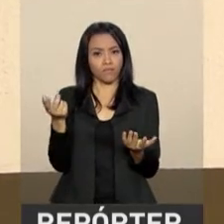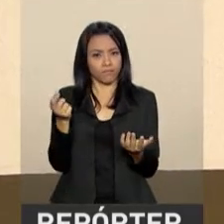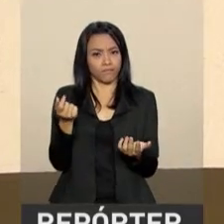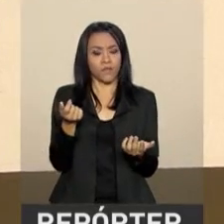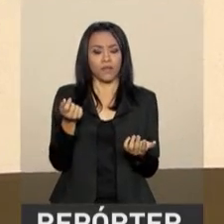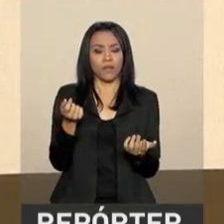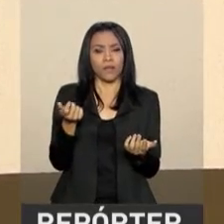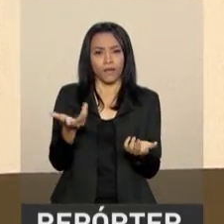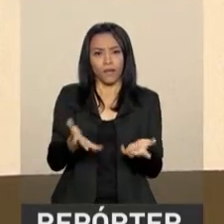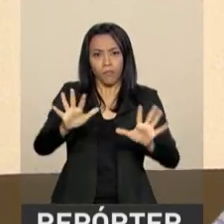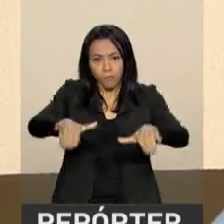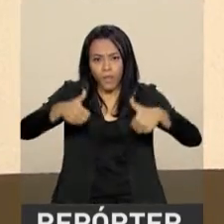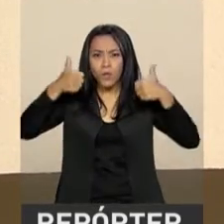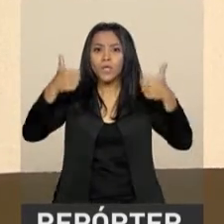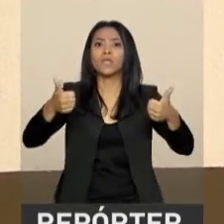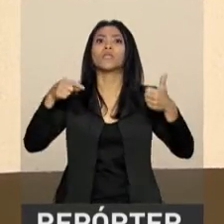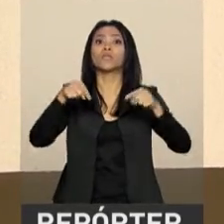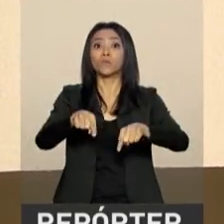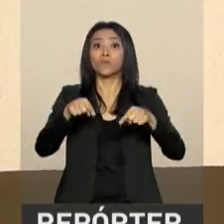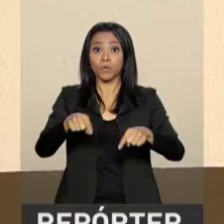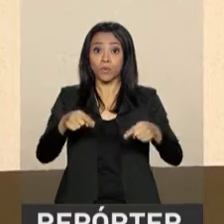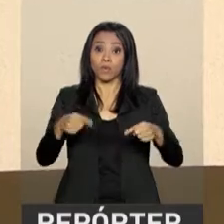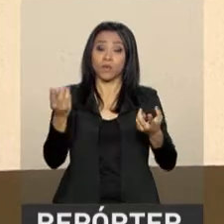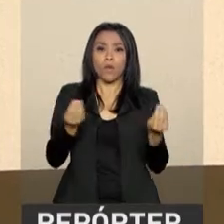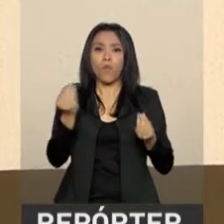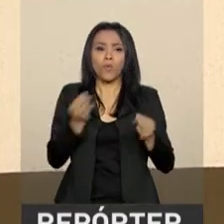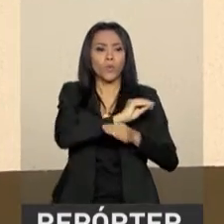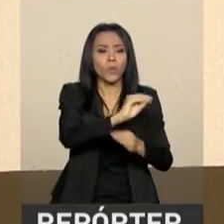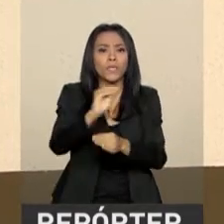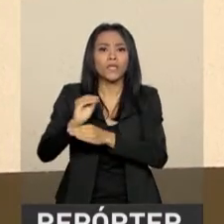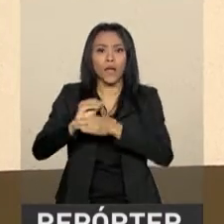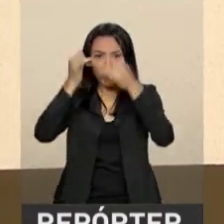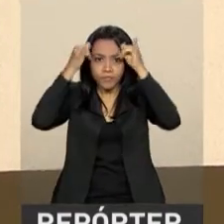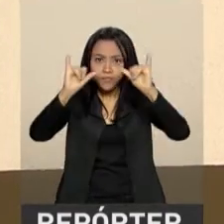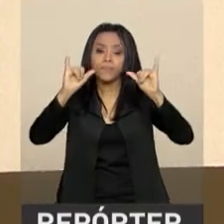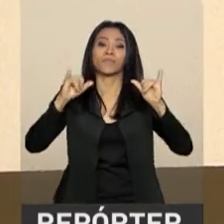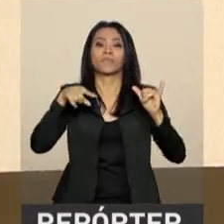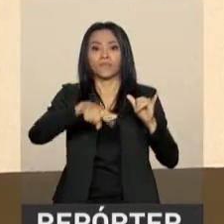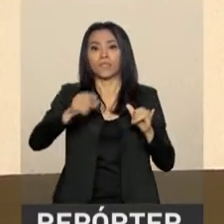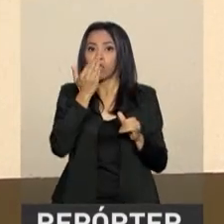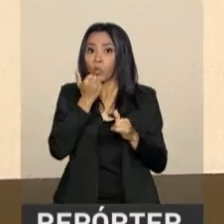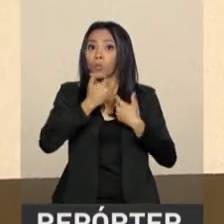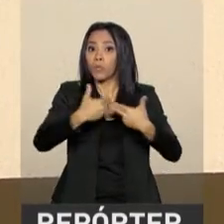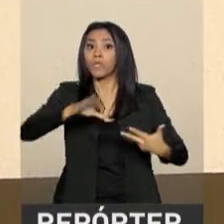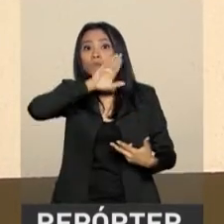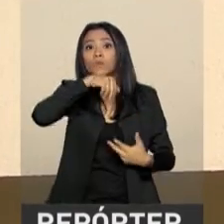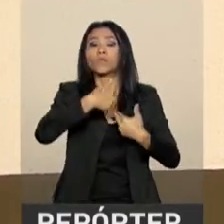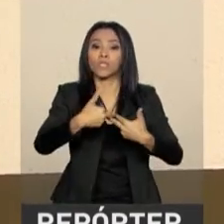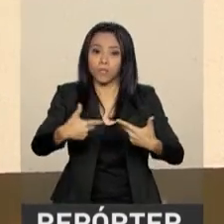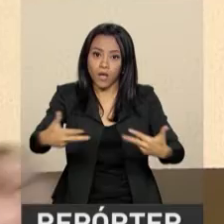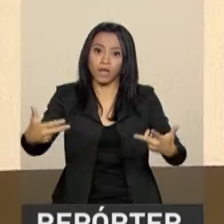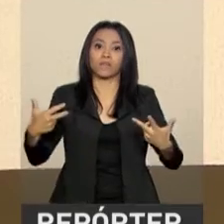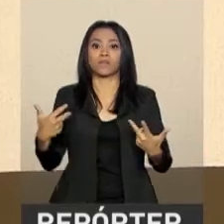chamado zé melhorando seu rebanho e produzindo assim então é proteína animal para sua família e para